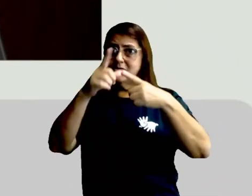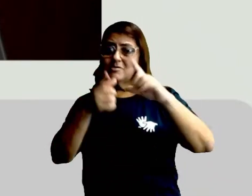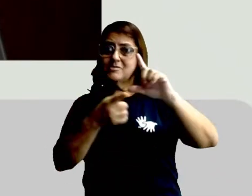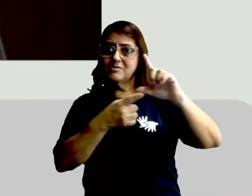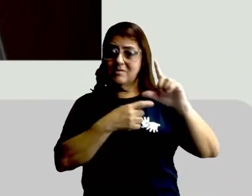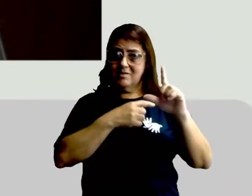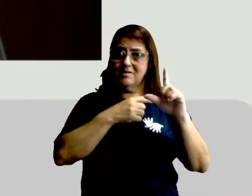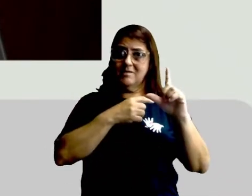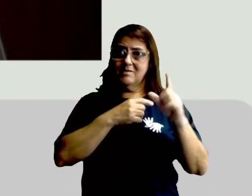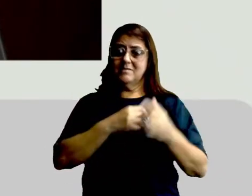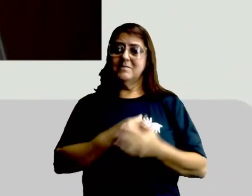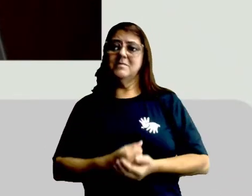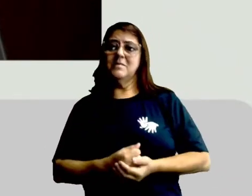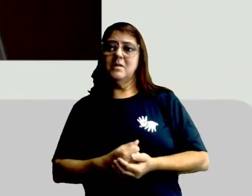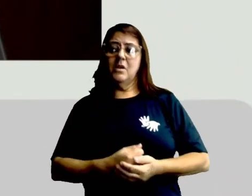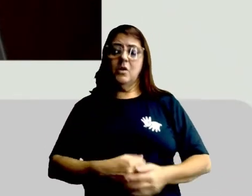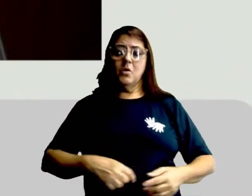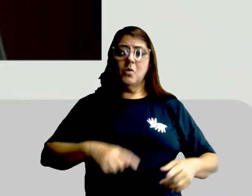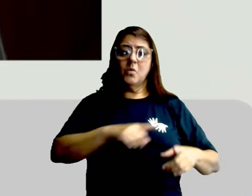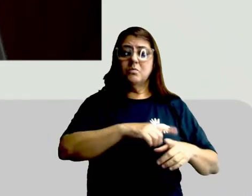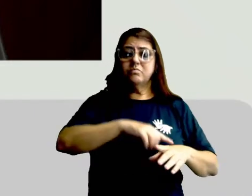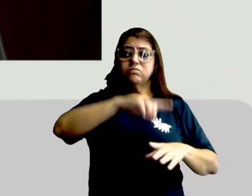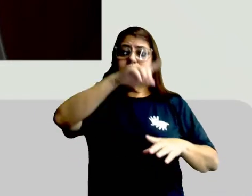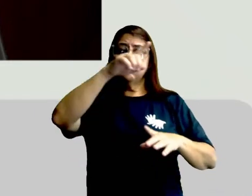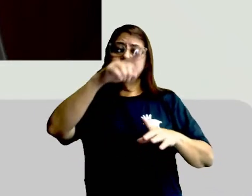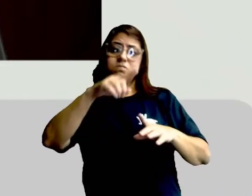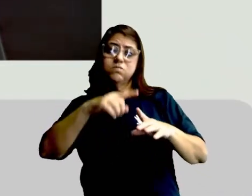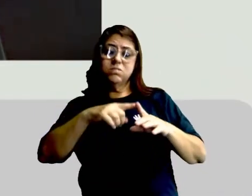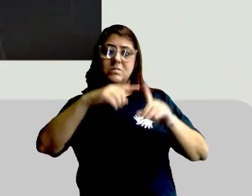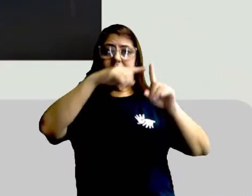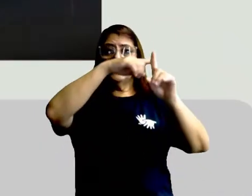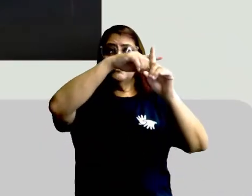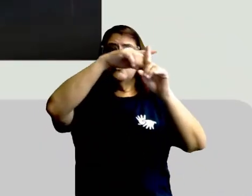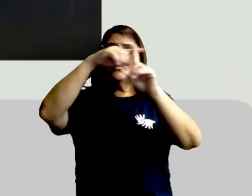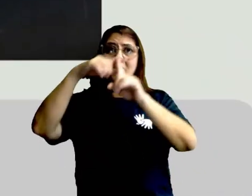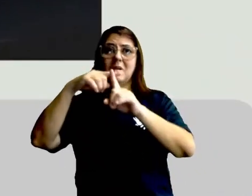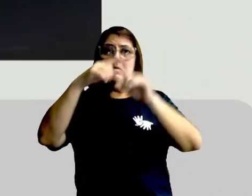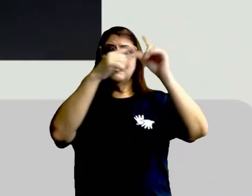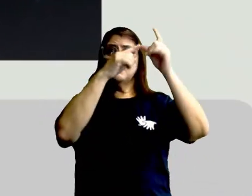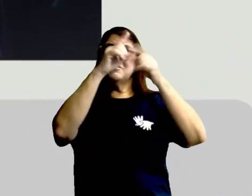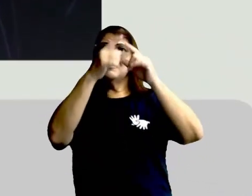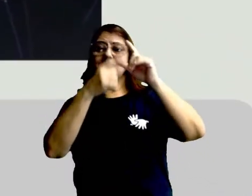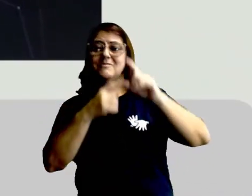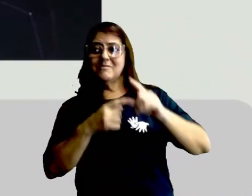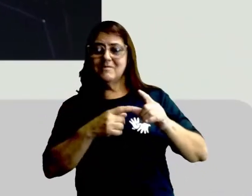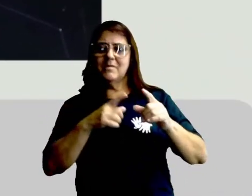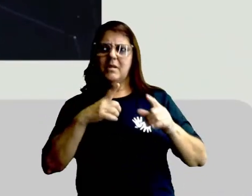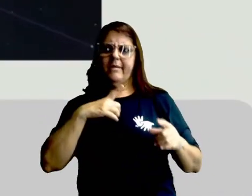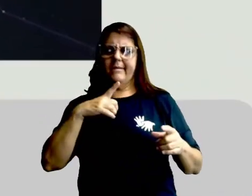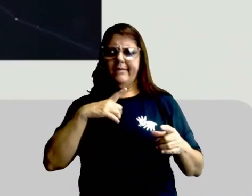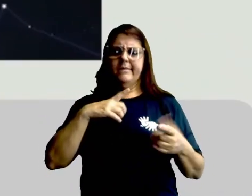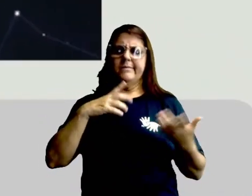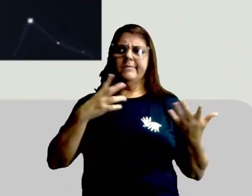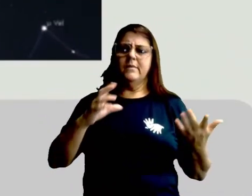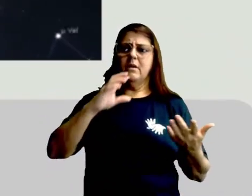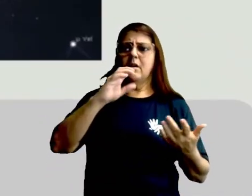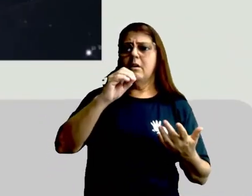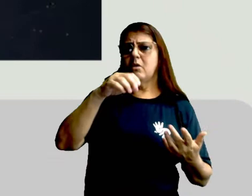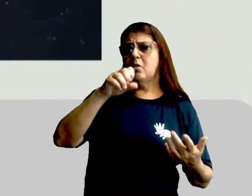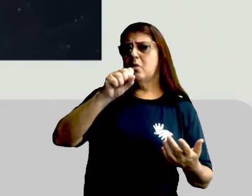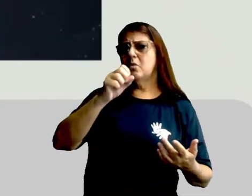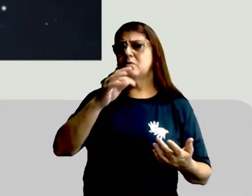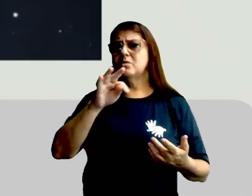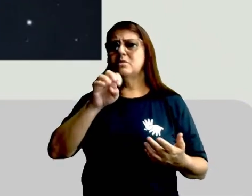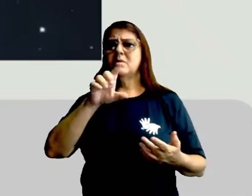cruz, com as 4 estrelinhas, uma em cada ponta da cruz. Mas, pela definição oficial, a constelação Cruzeiro do